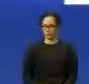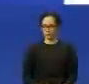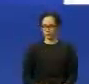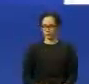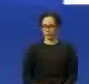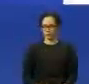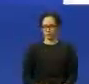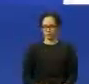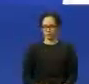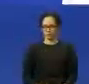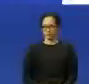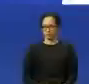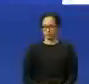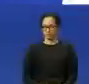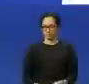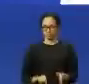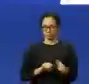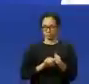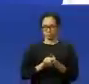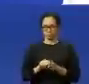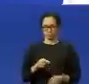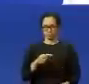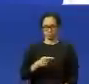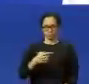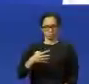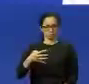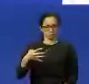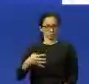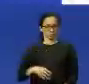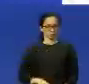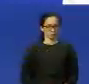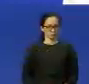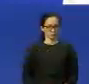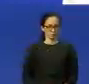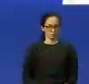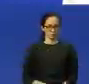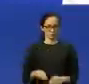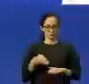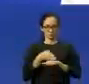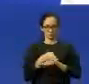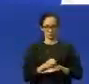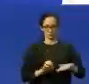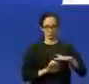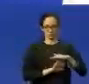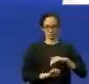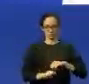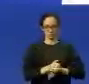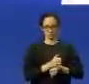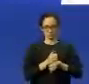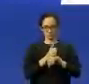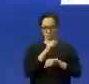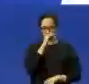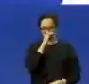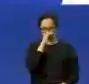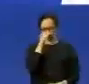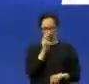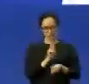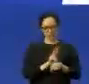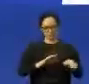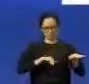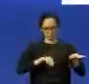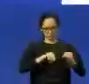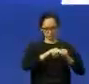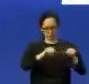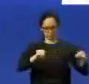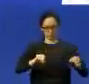Questão, perdão, número 144. Uma empresa especializada em conservação de piscinas utiliza um